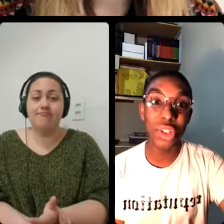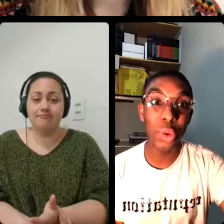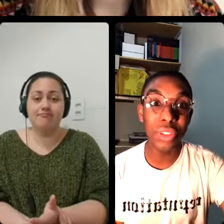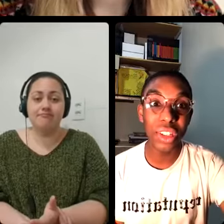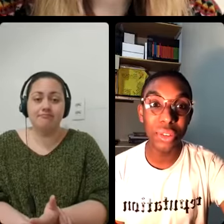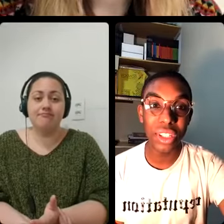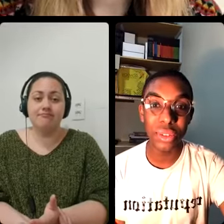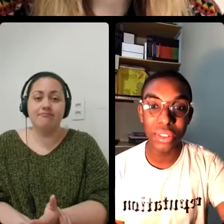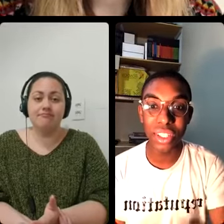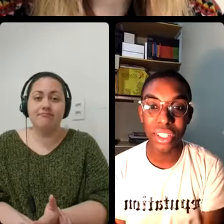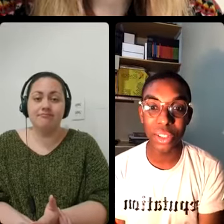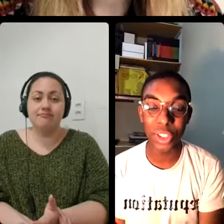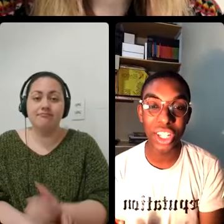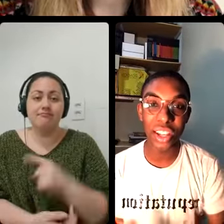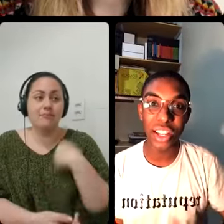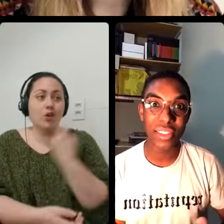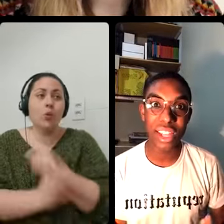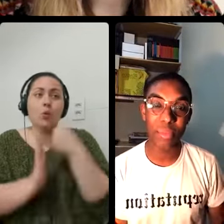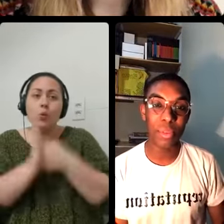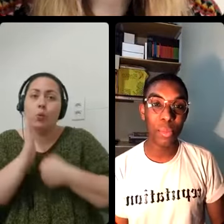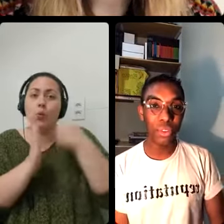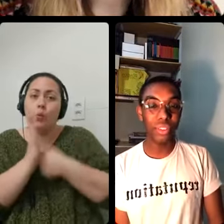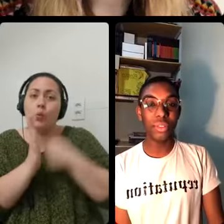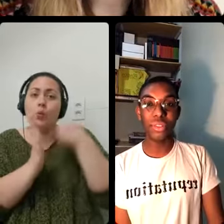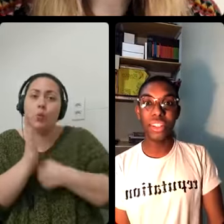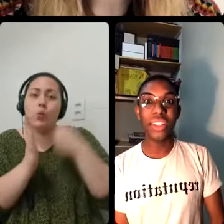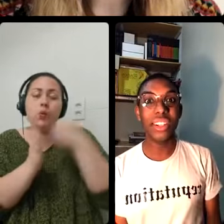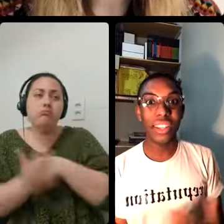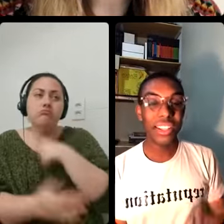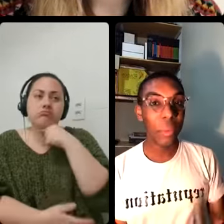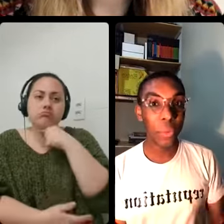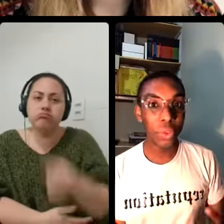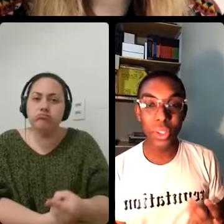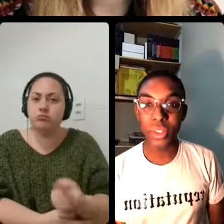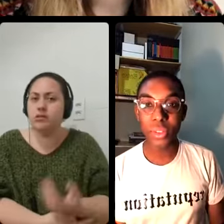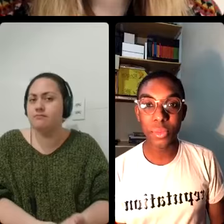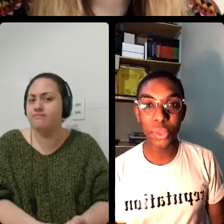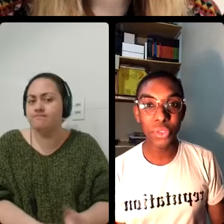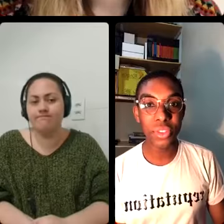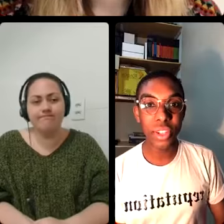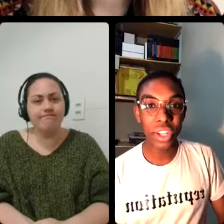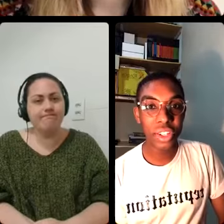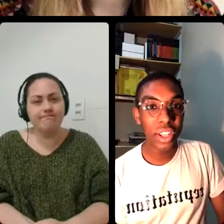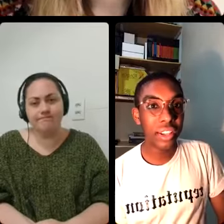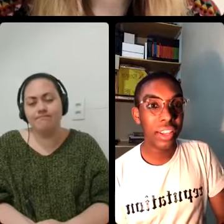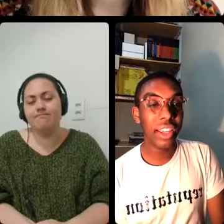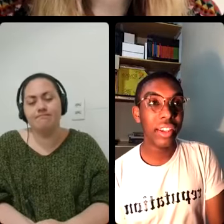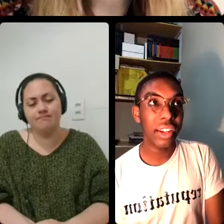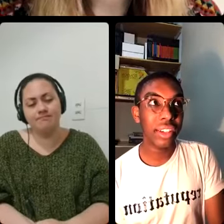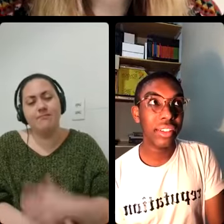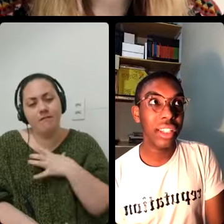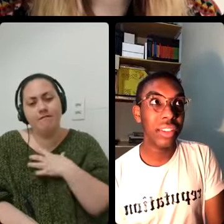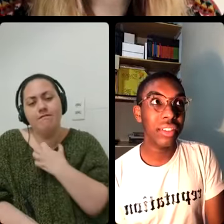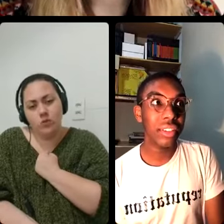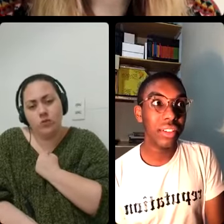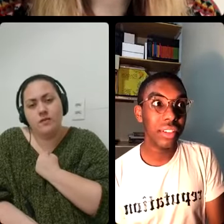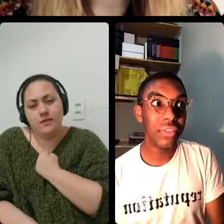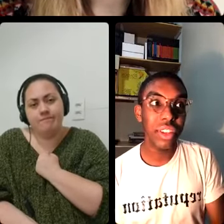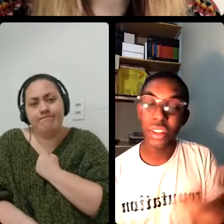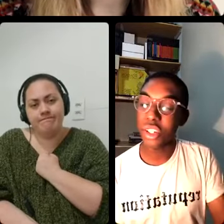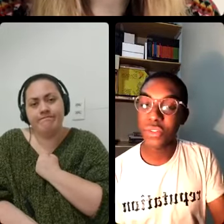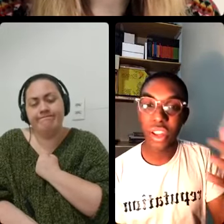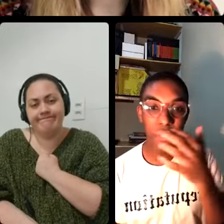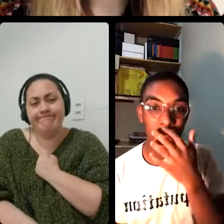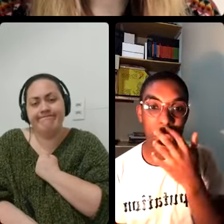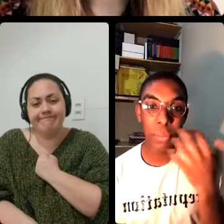a gente luta, luta, luta e não chega lá, sabe? Muito isso, muito frustrante, né?